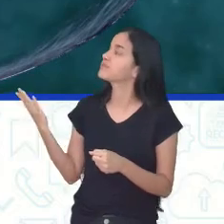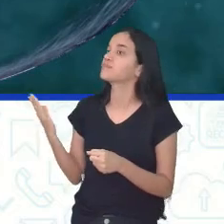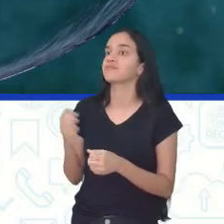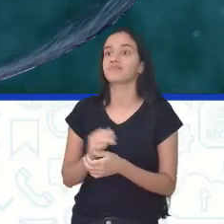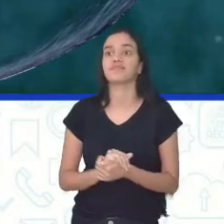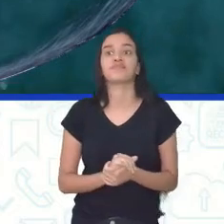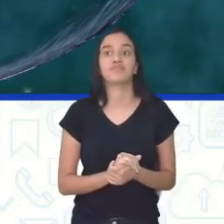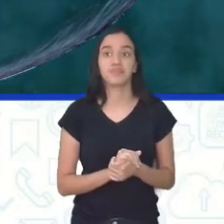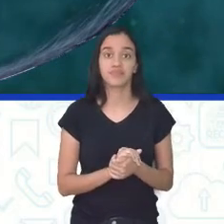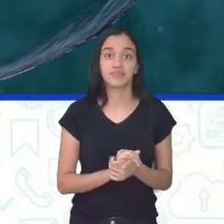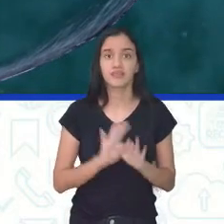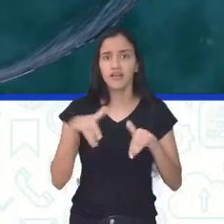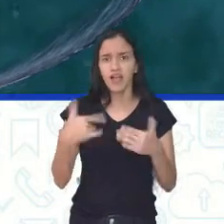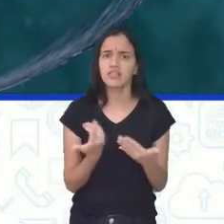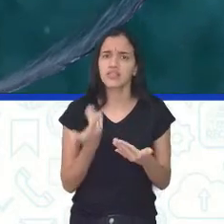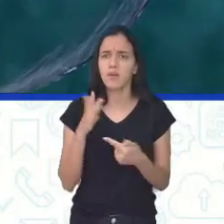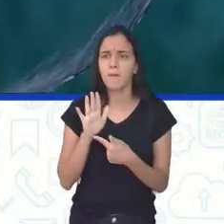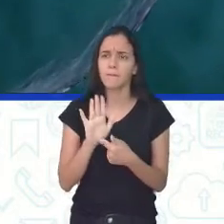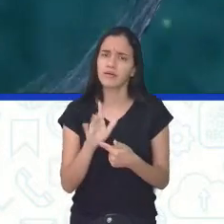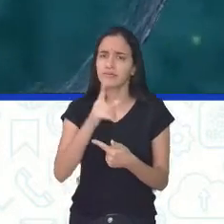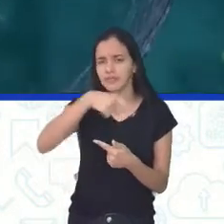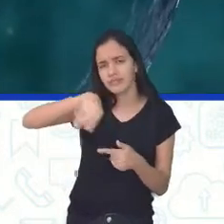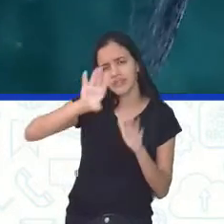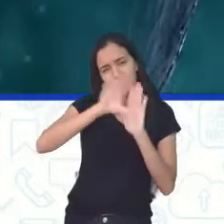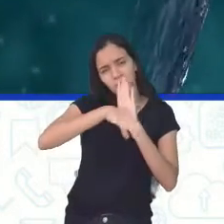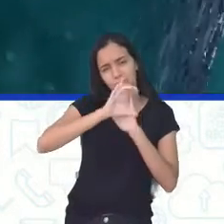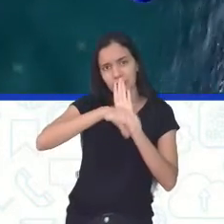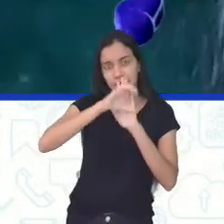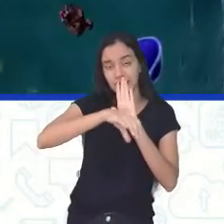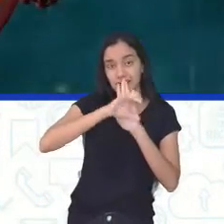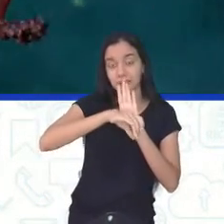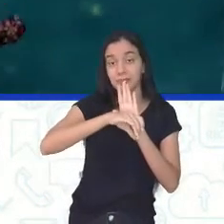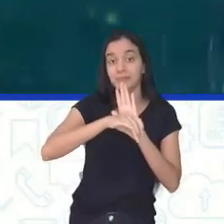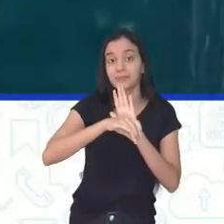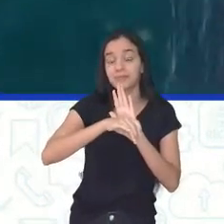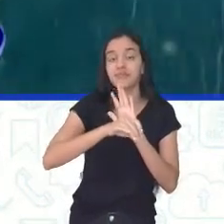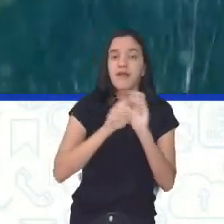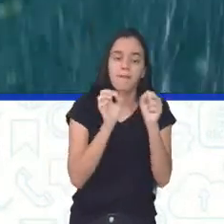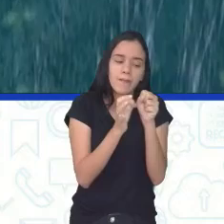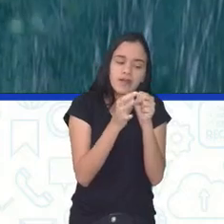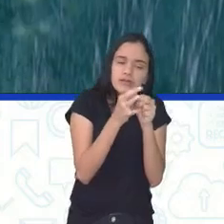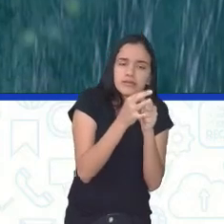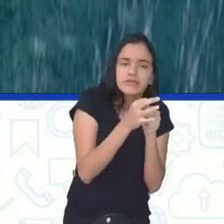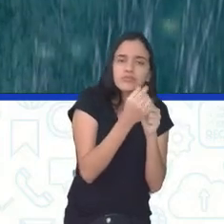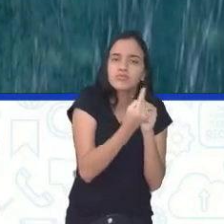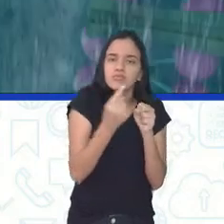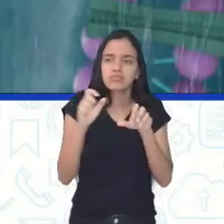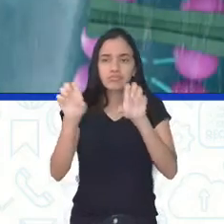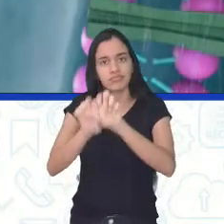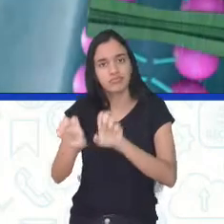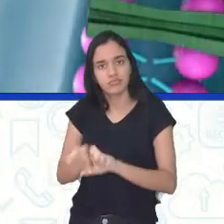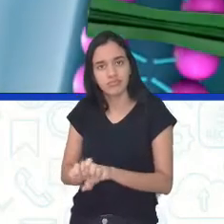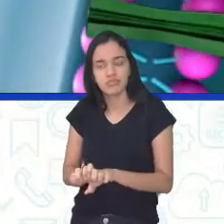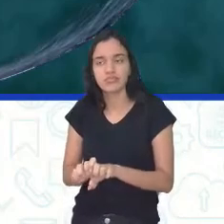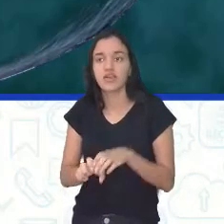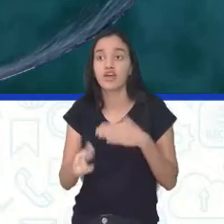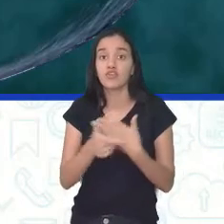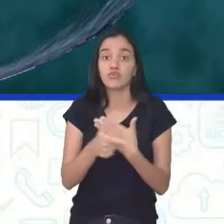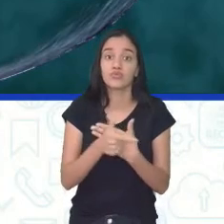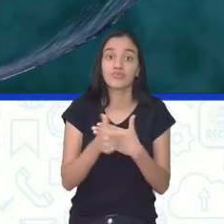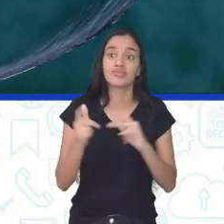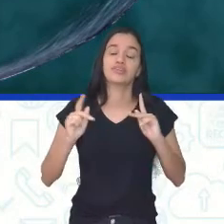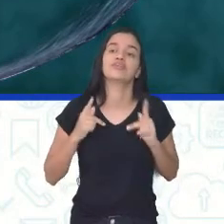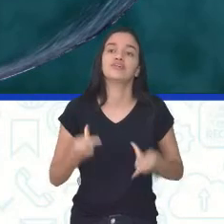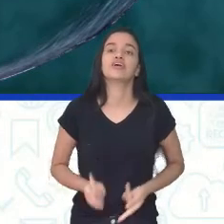da célula. E aí eu trago para vocês o conceito de célula. As células são unidades estruturais e funcionais dos seres